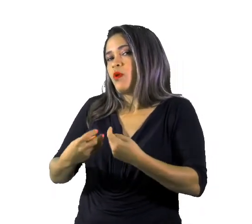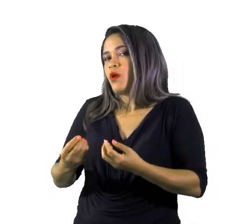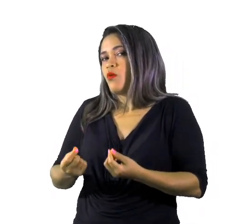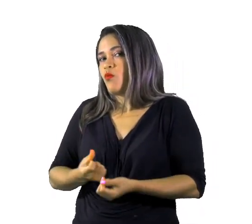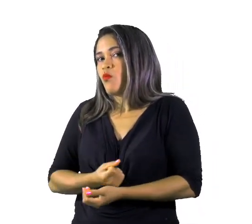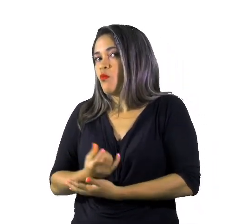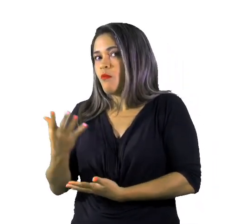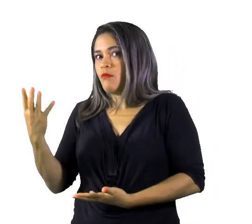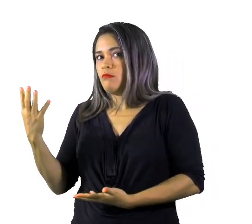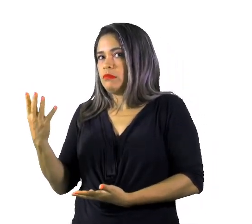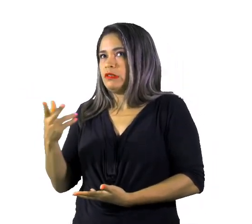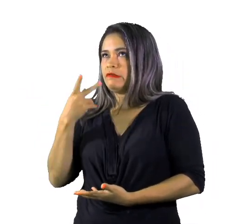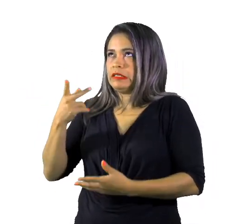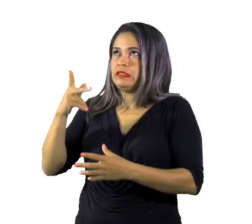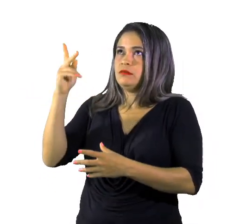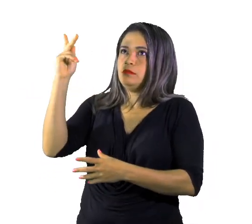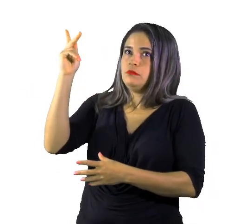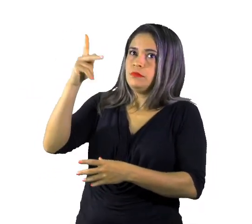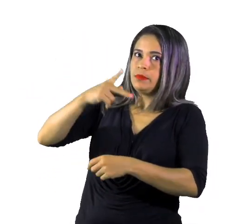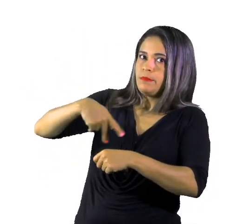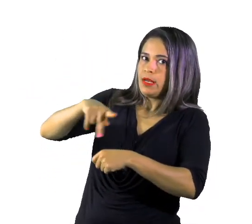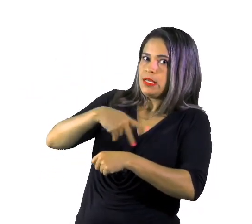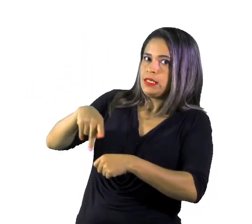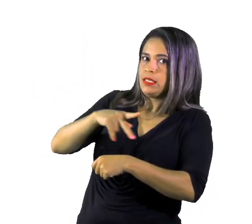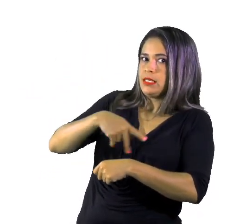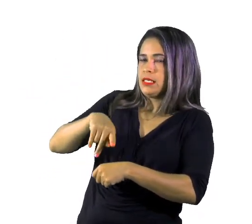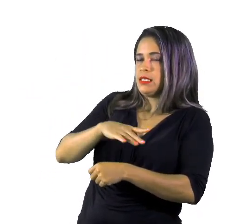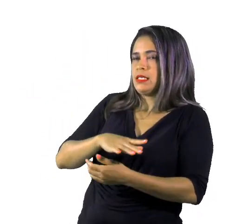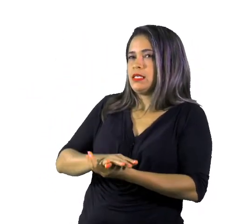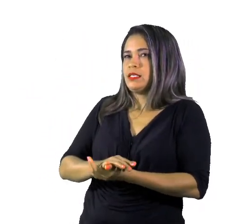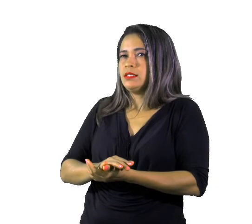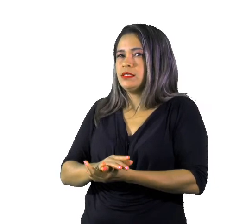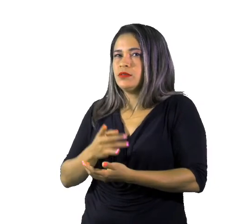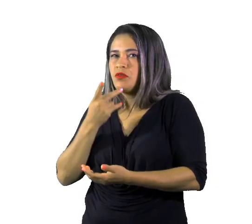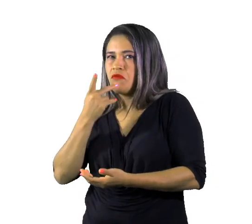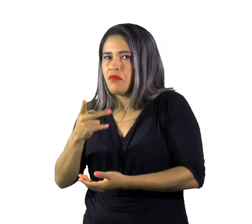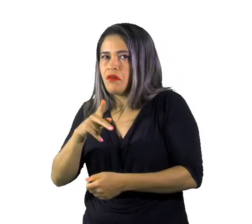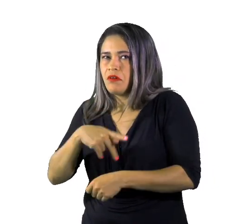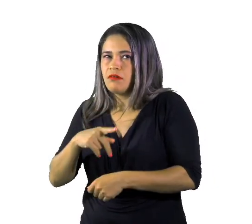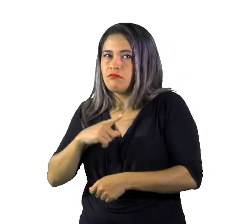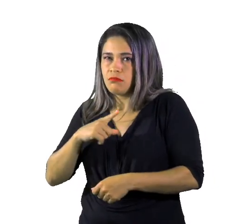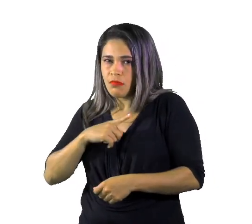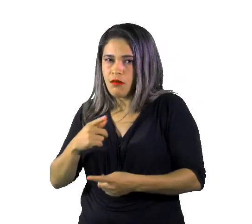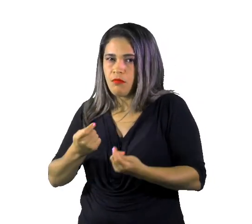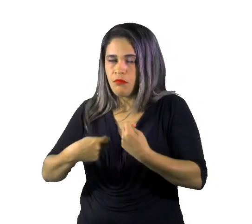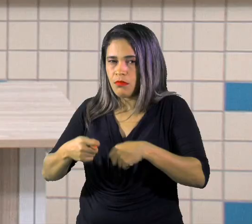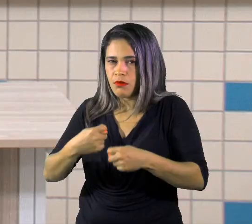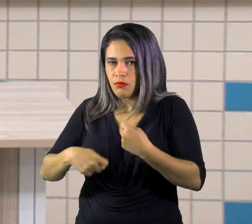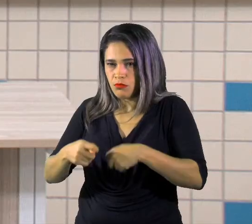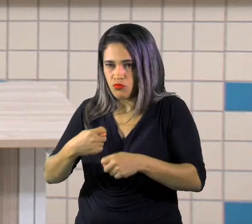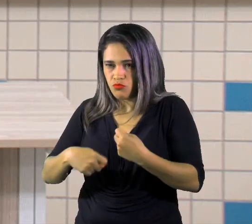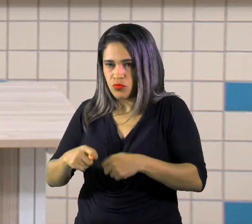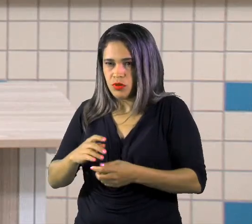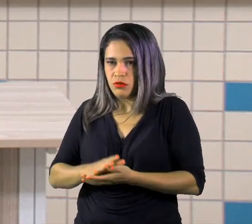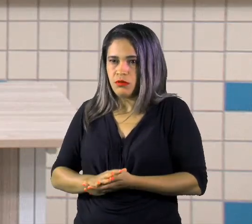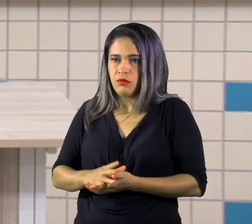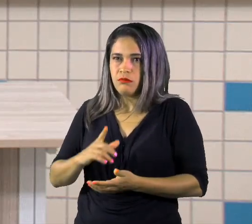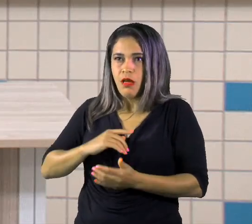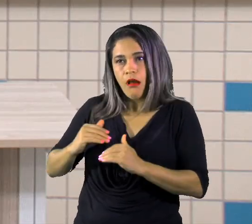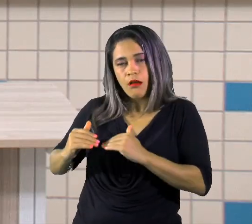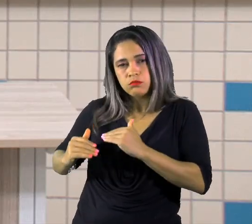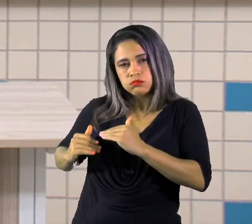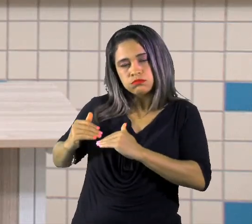quando eu estou falando de países emergentes, eu estou falando de países que têm uma economia em ascensão, ou seja, está em